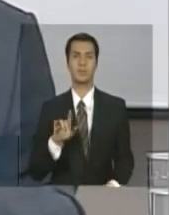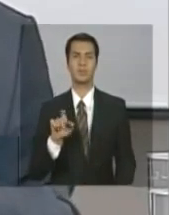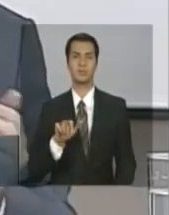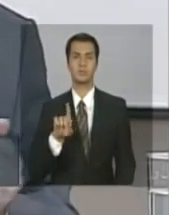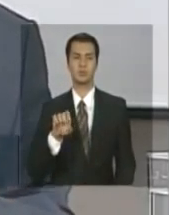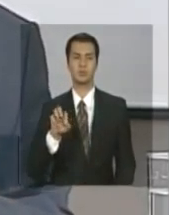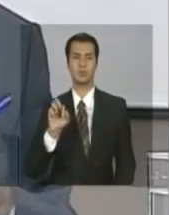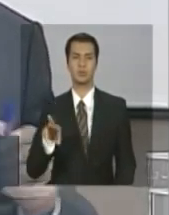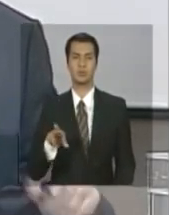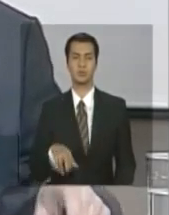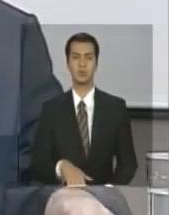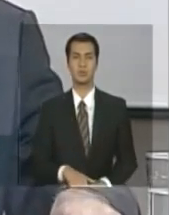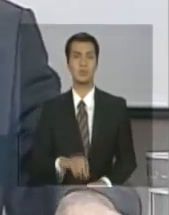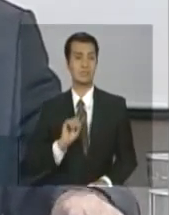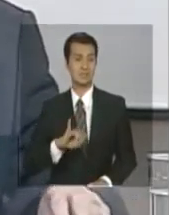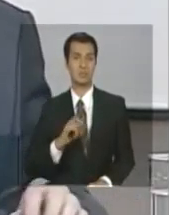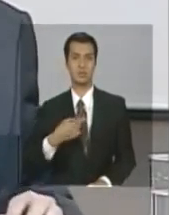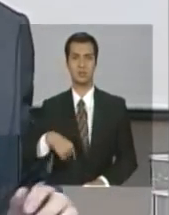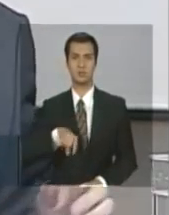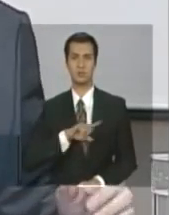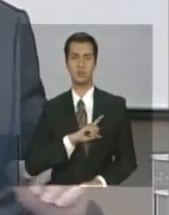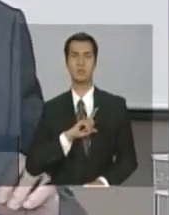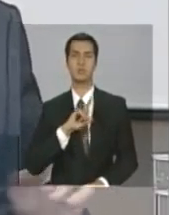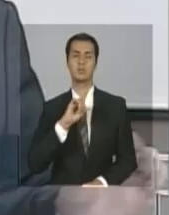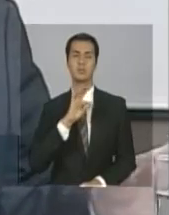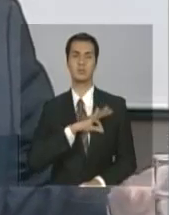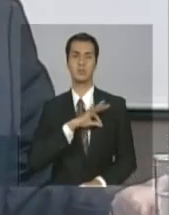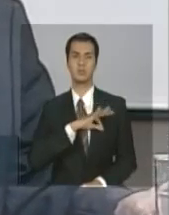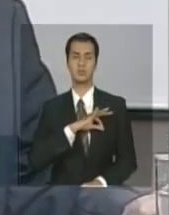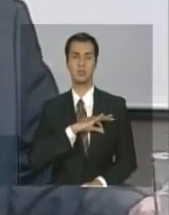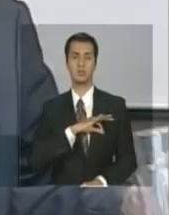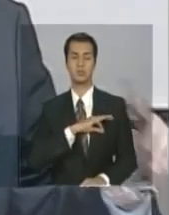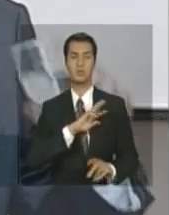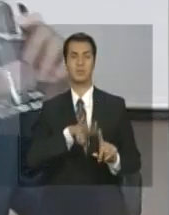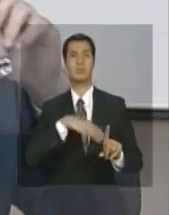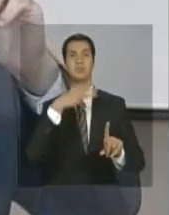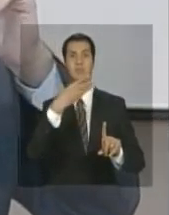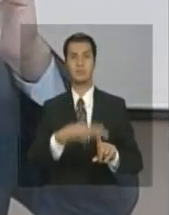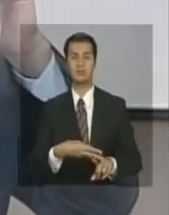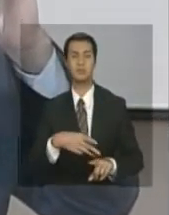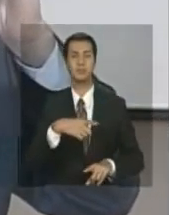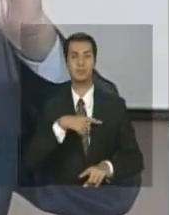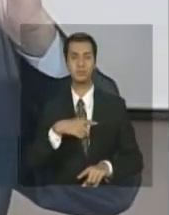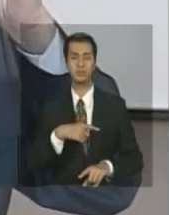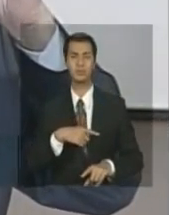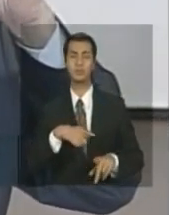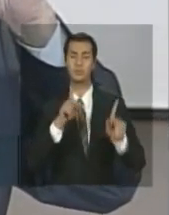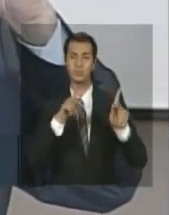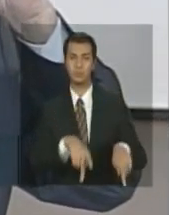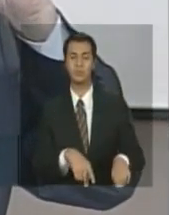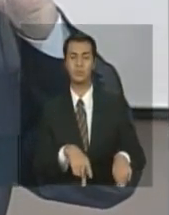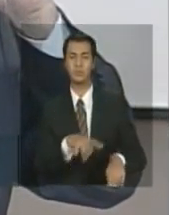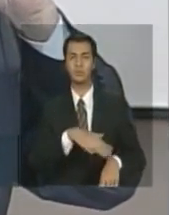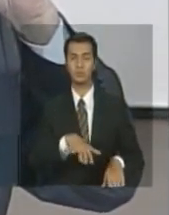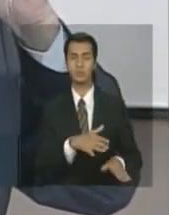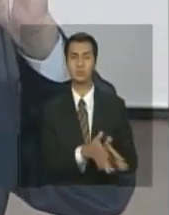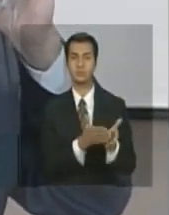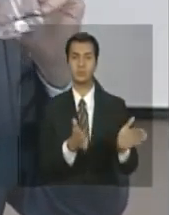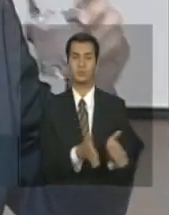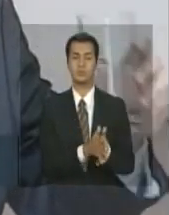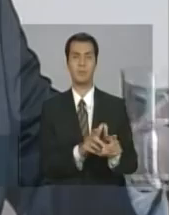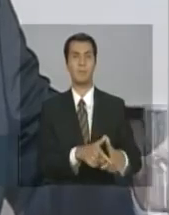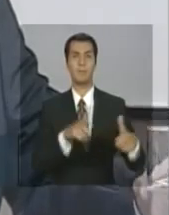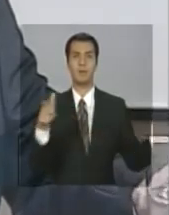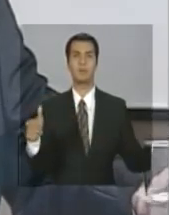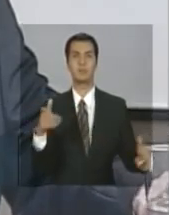tivesse triplicado o salário mínimo, teria triplicado a população de jovens extremamente pobres no Brasil, entendeu? Quanto mais a